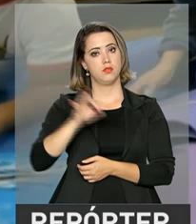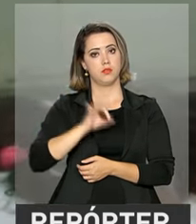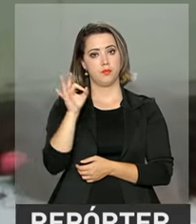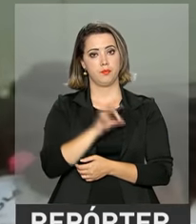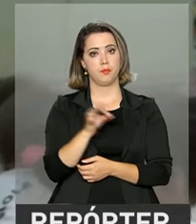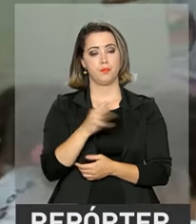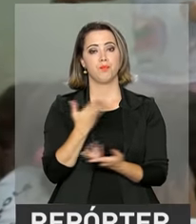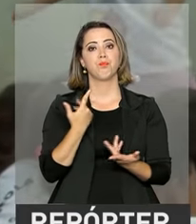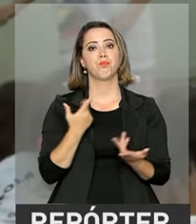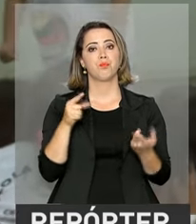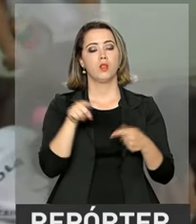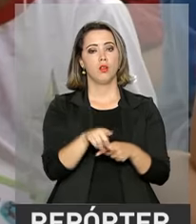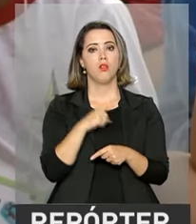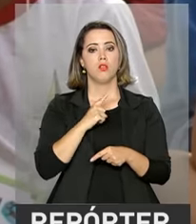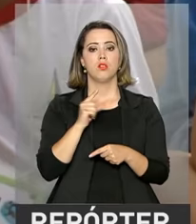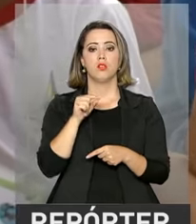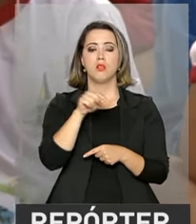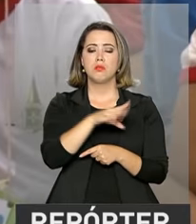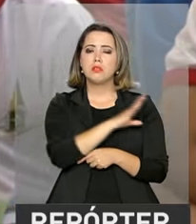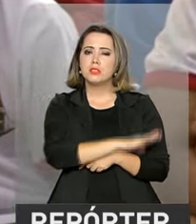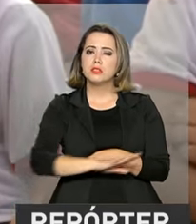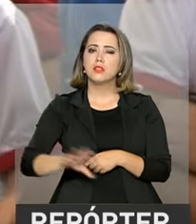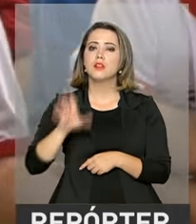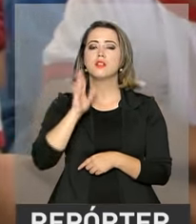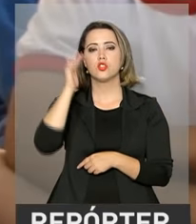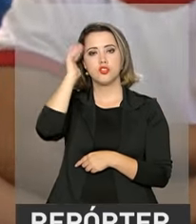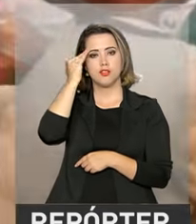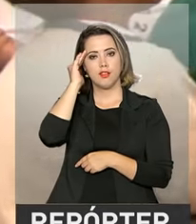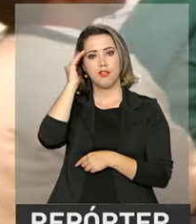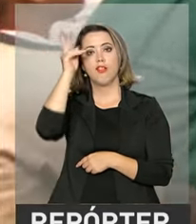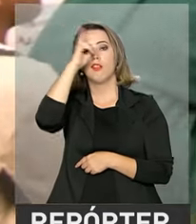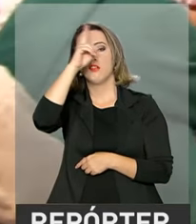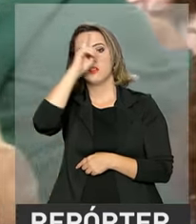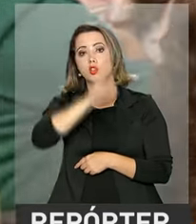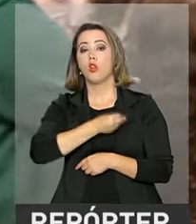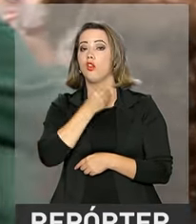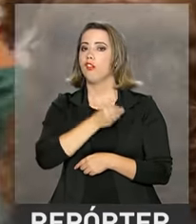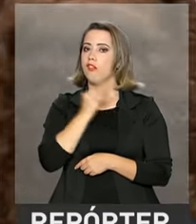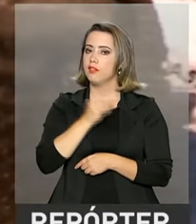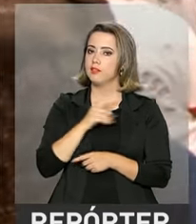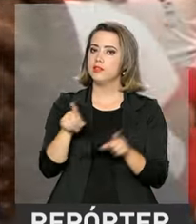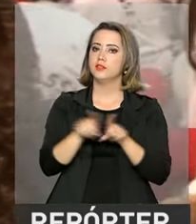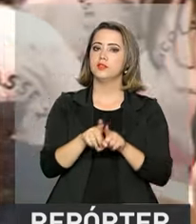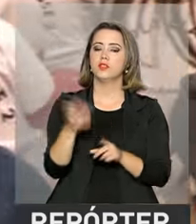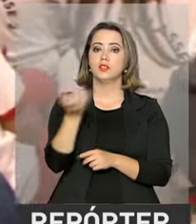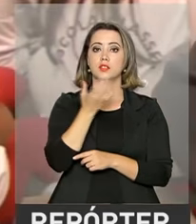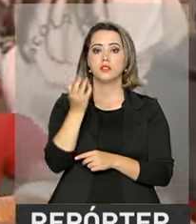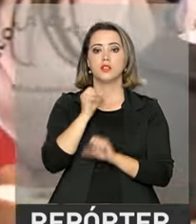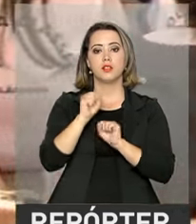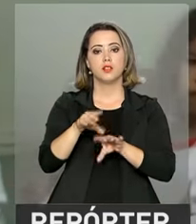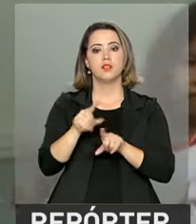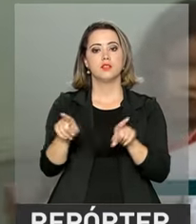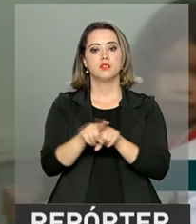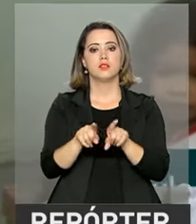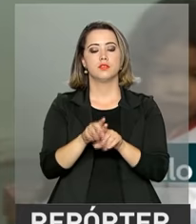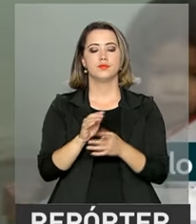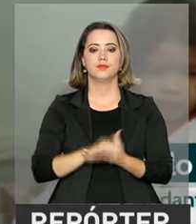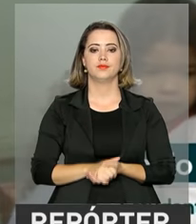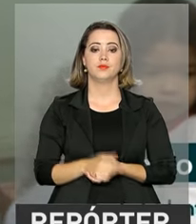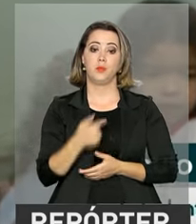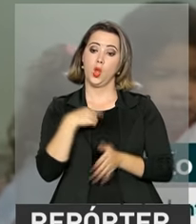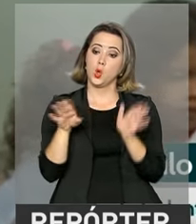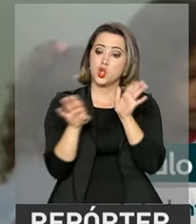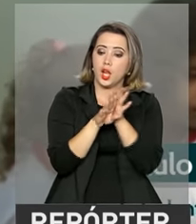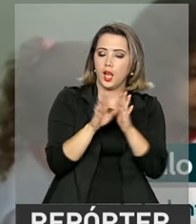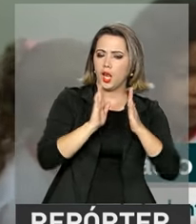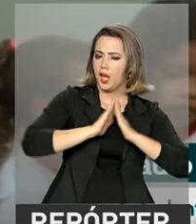35,3%. O Saulo Lima já entendeu a importância das histórias na vida dele e quer repassar o conhecimento. Quando eu chegar em casa,